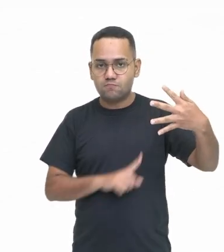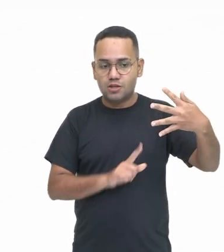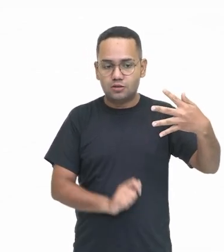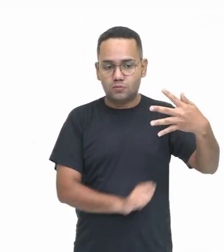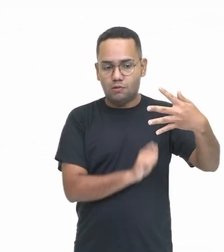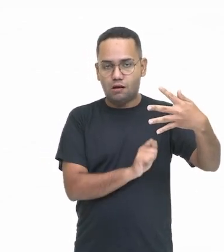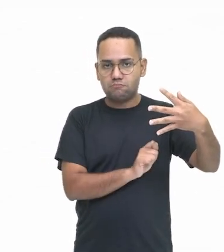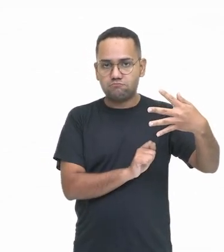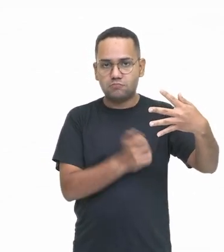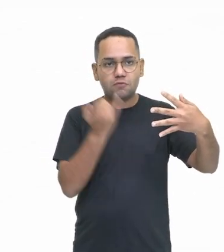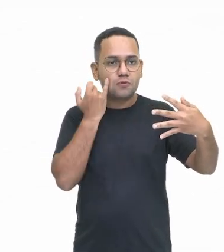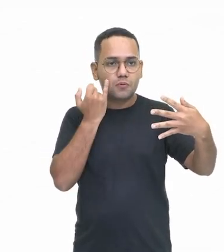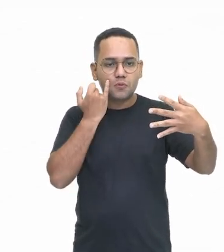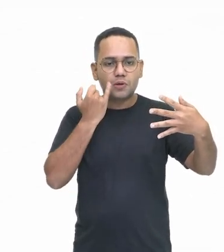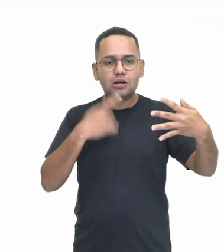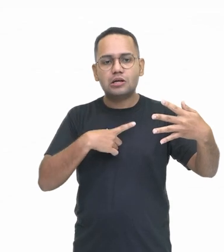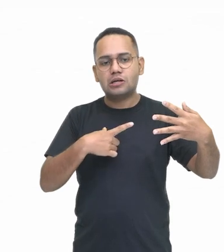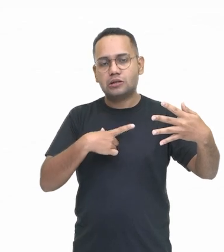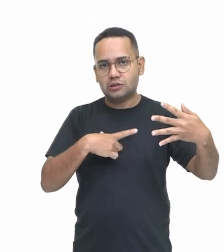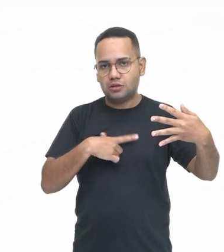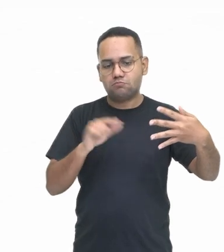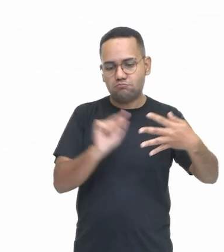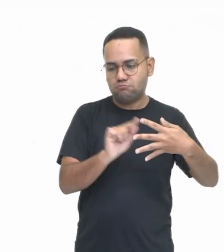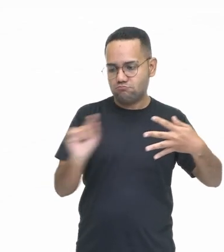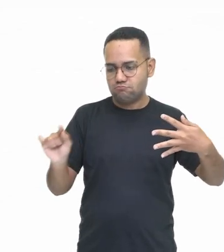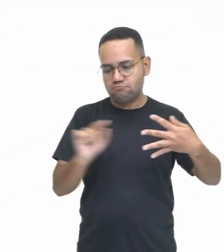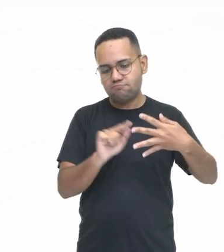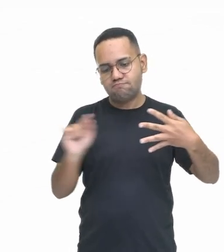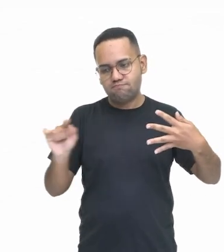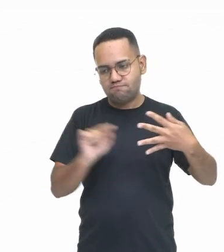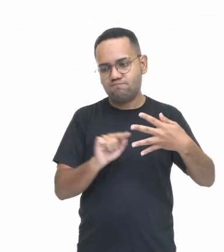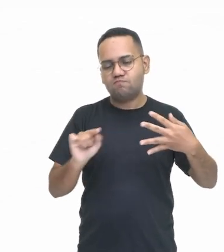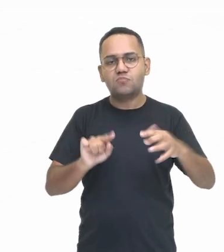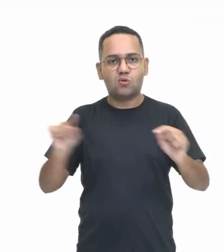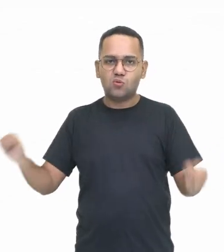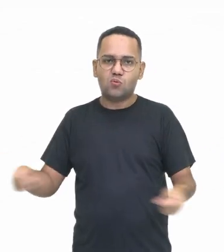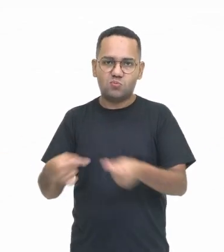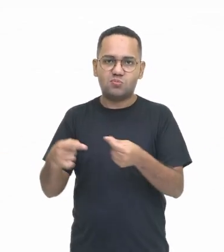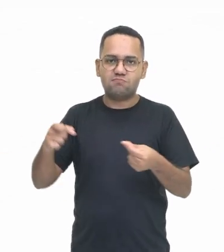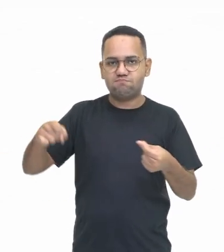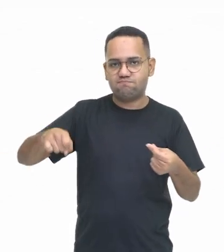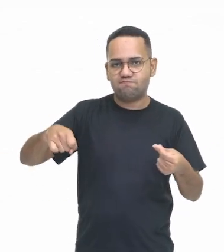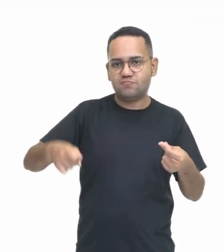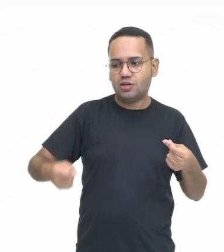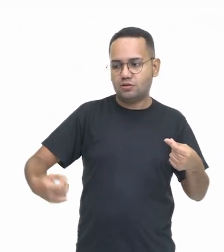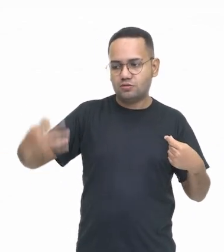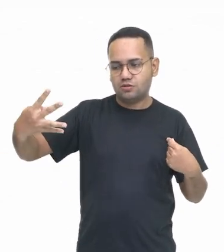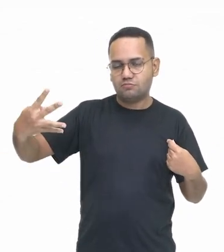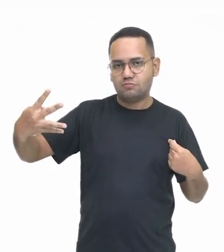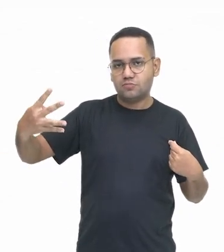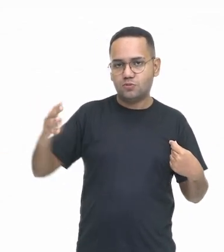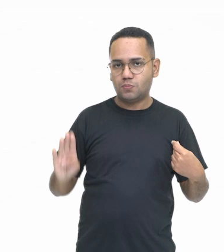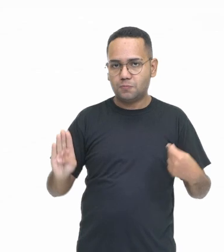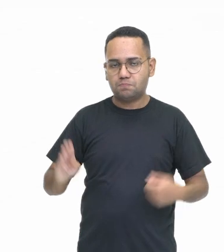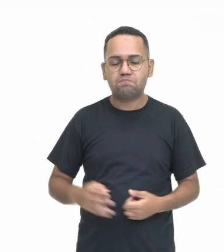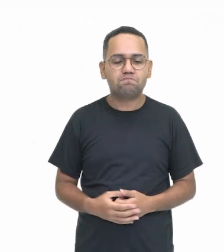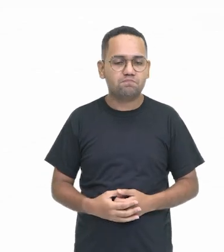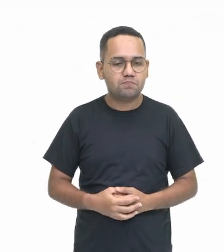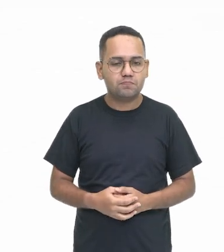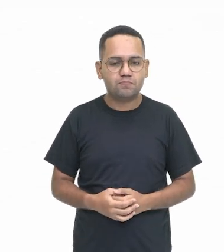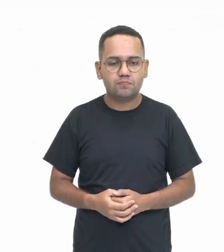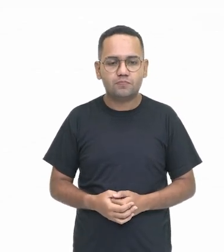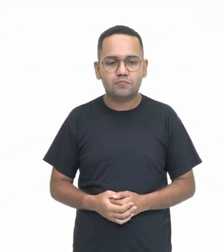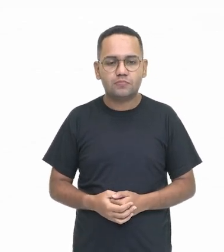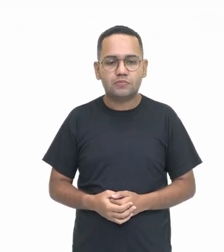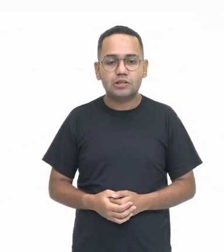A, tem um correspondente lá no conjunto B, né? Então, toda vez que